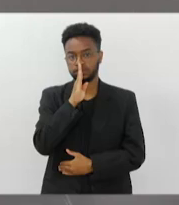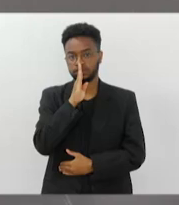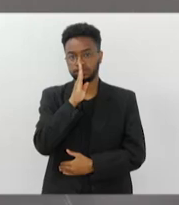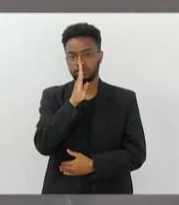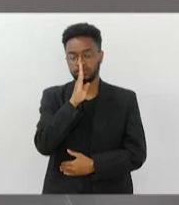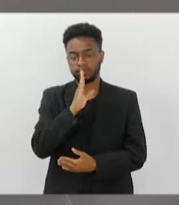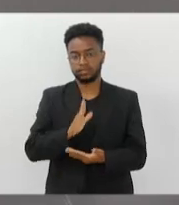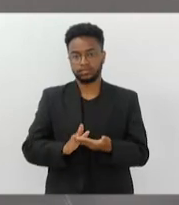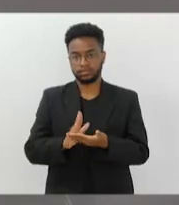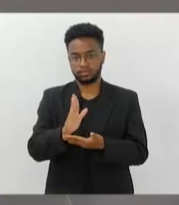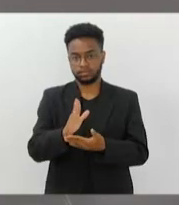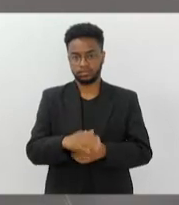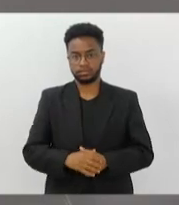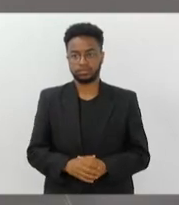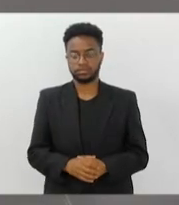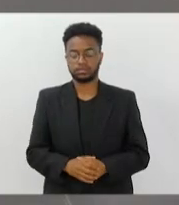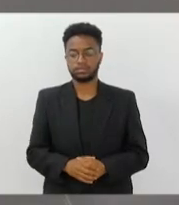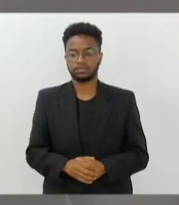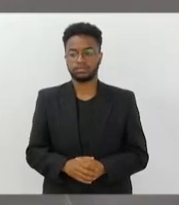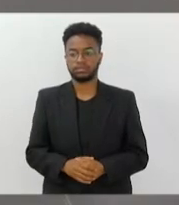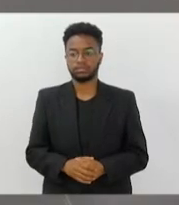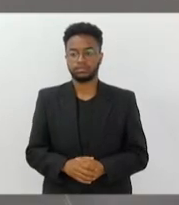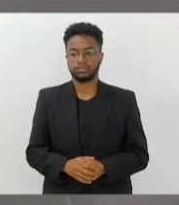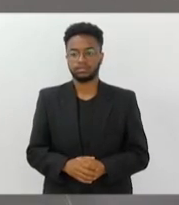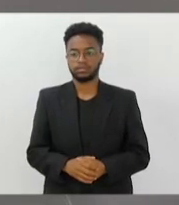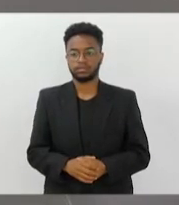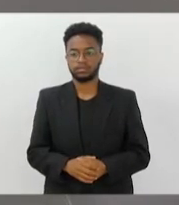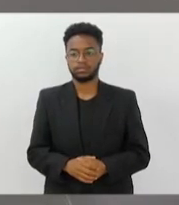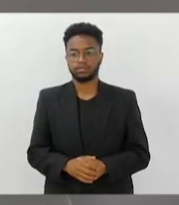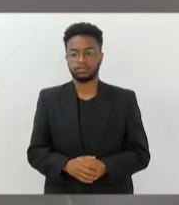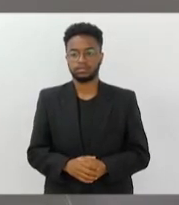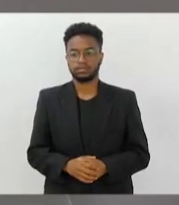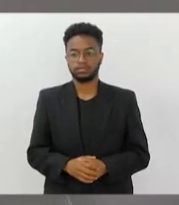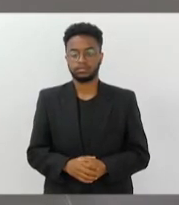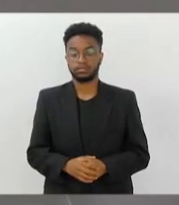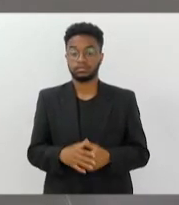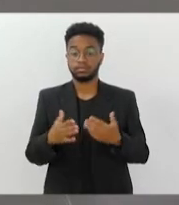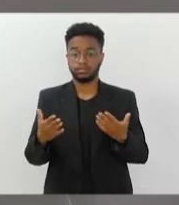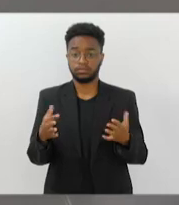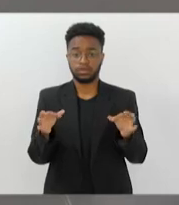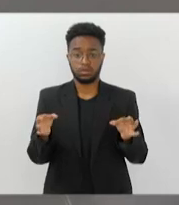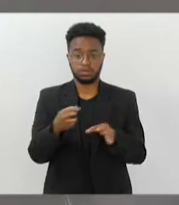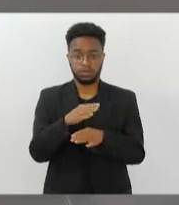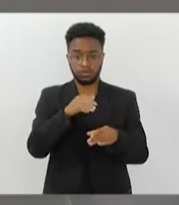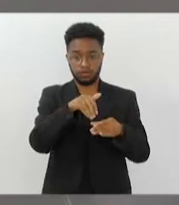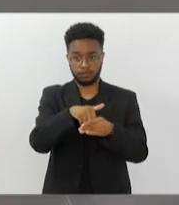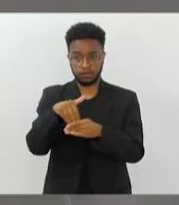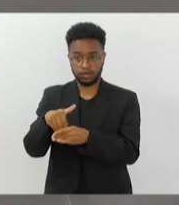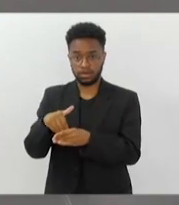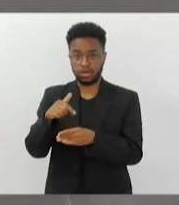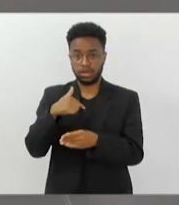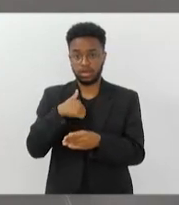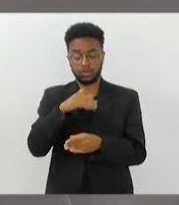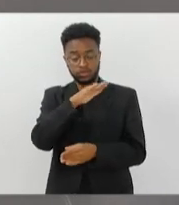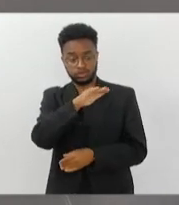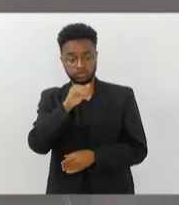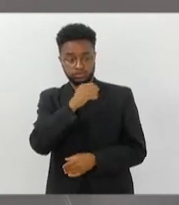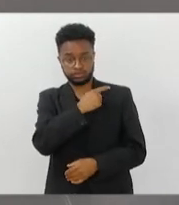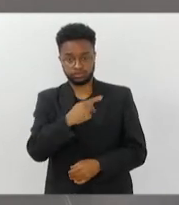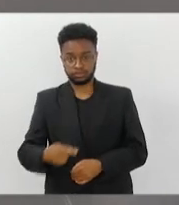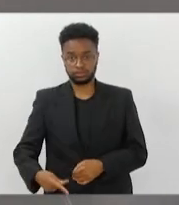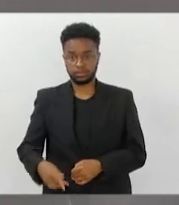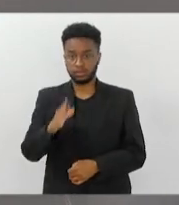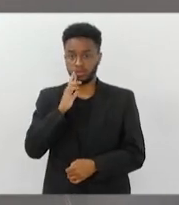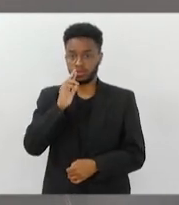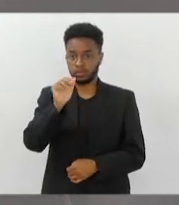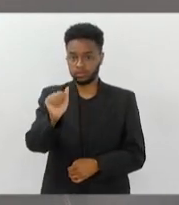Aprovado. Assim posto, devolvo a presidência para o deputado